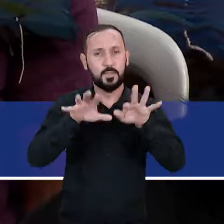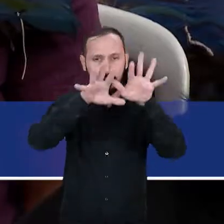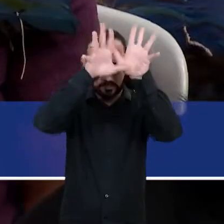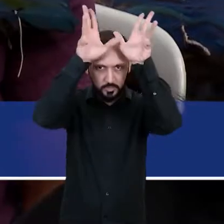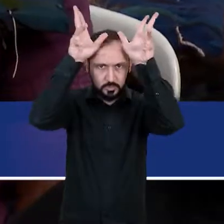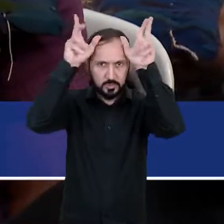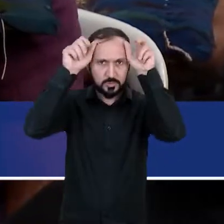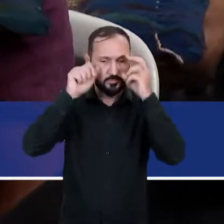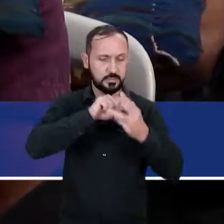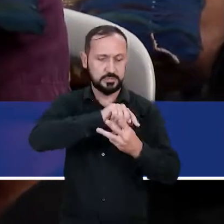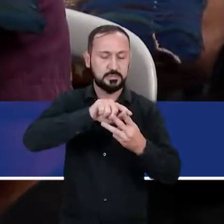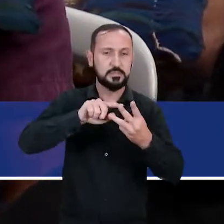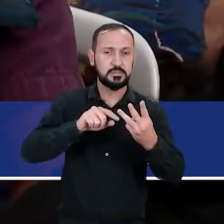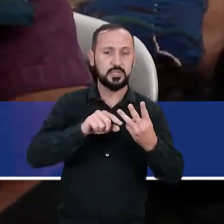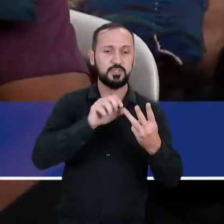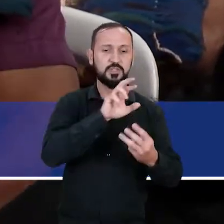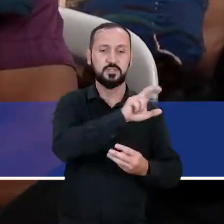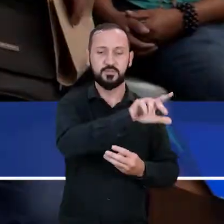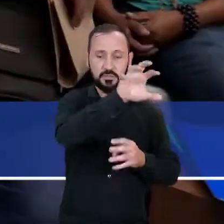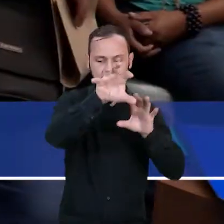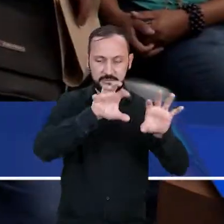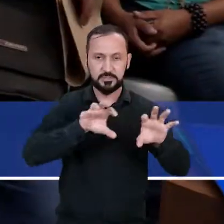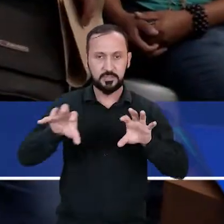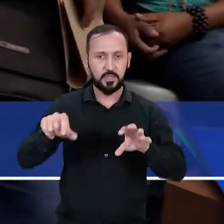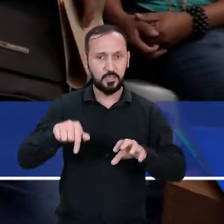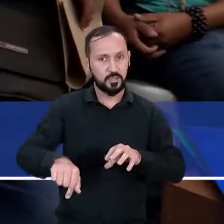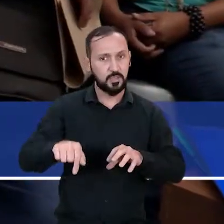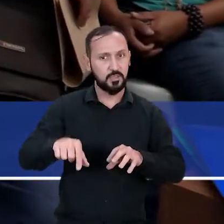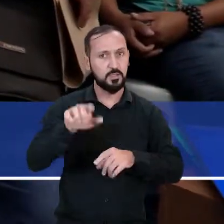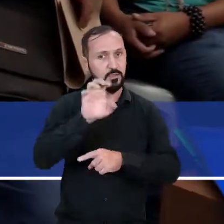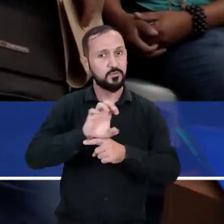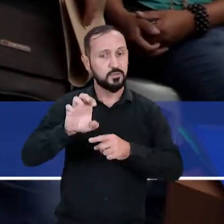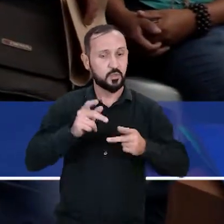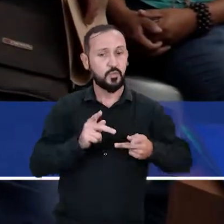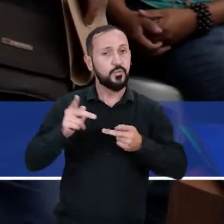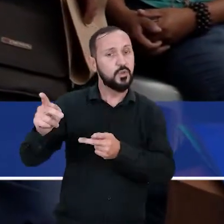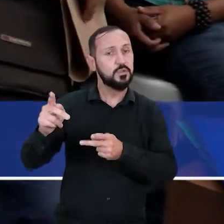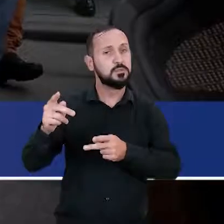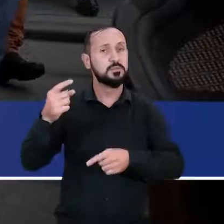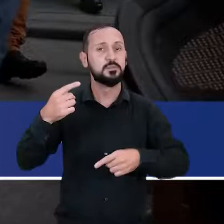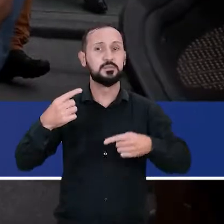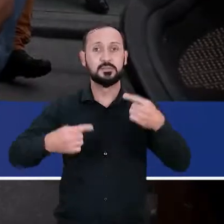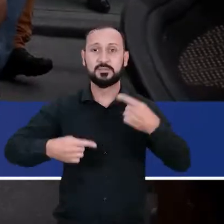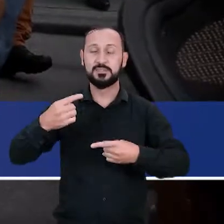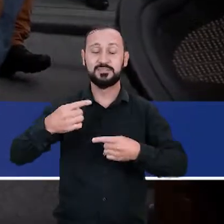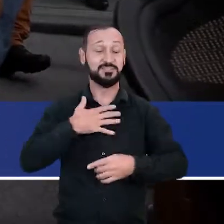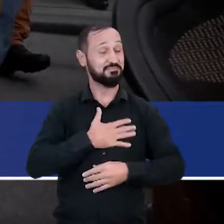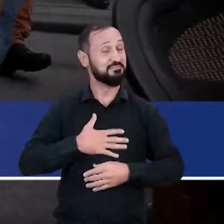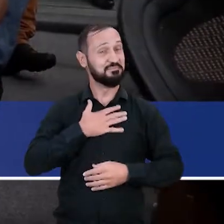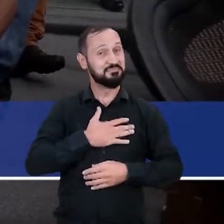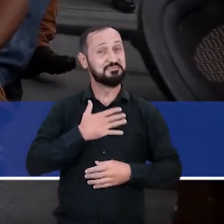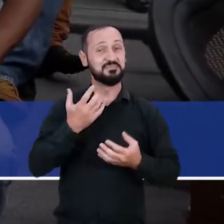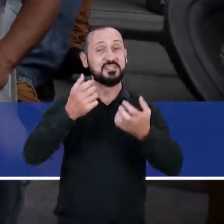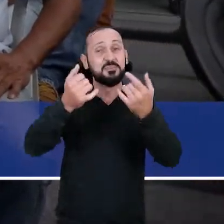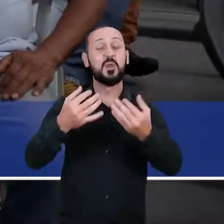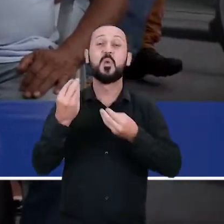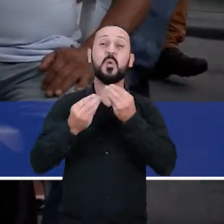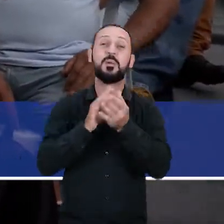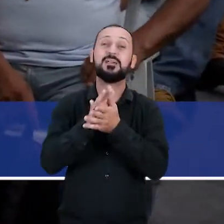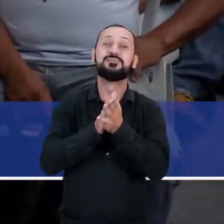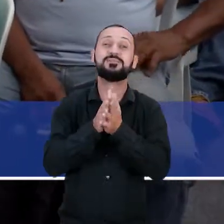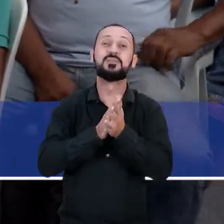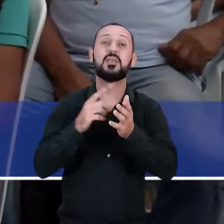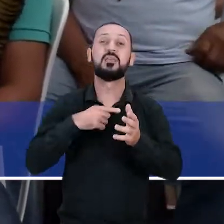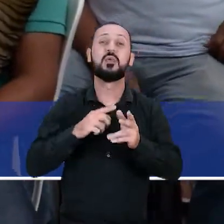Josias e Gaudêncio, de diferentes regiões do estado, receberam um convite para o debate com alegria. Eles falaram sobre a expectativa para que